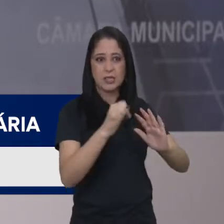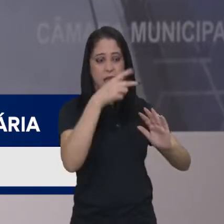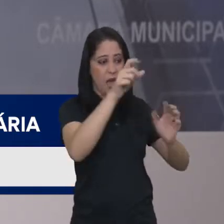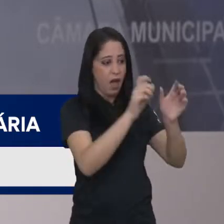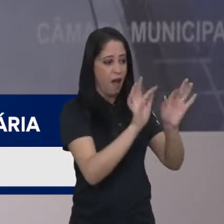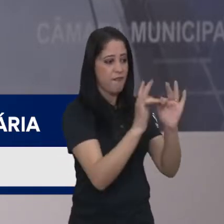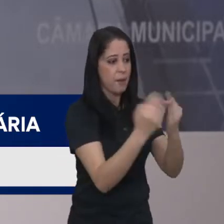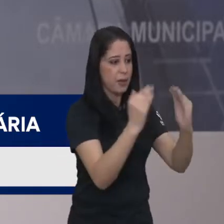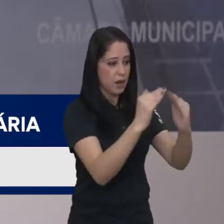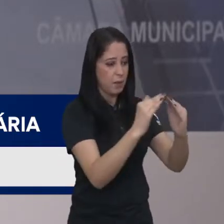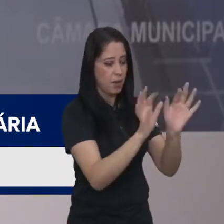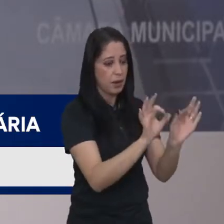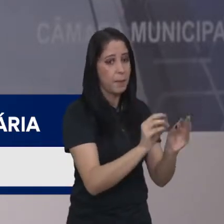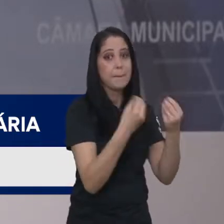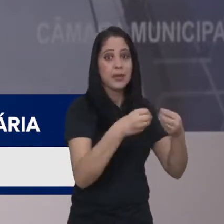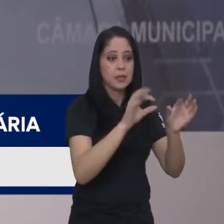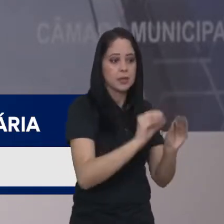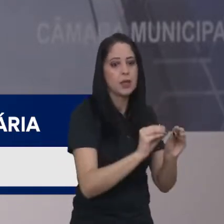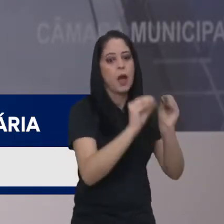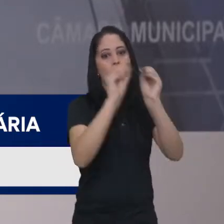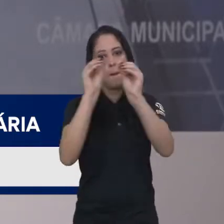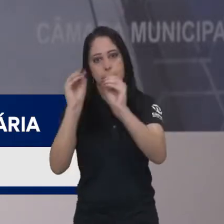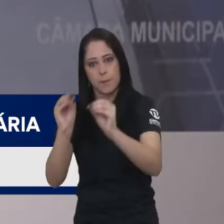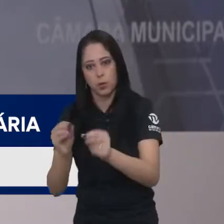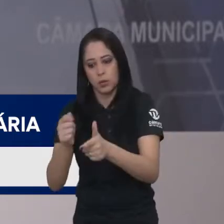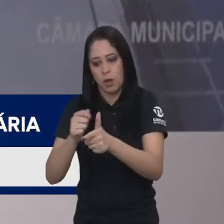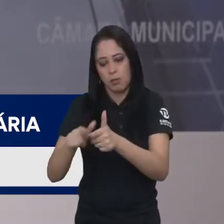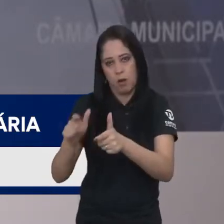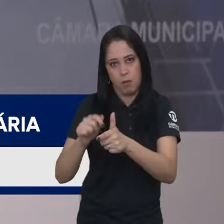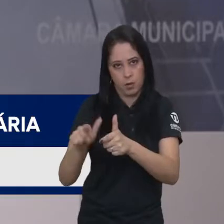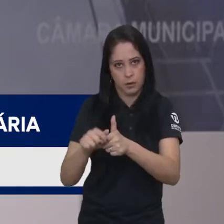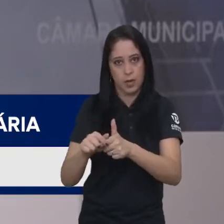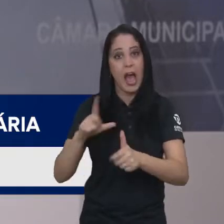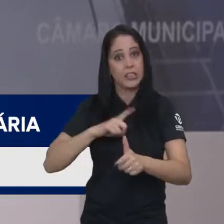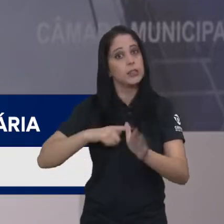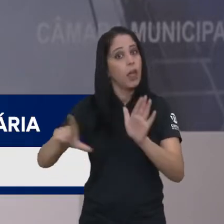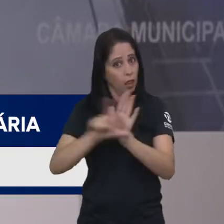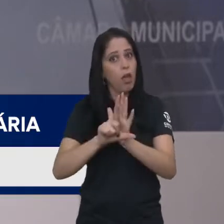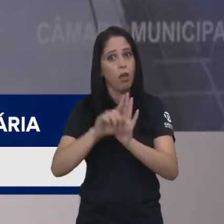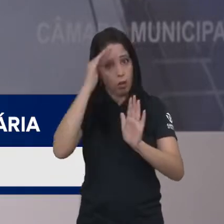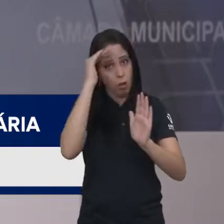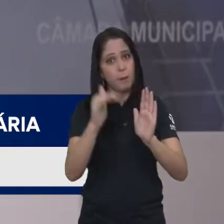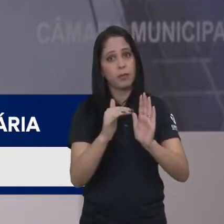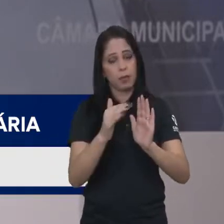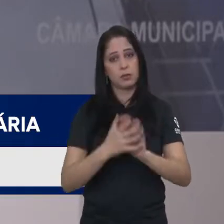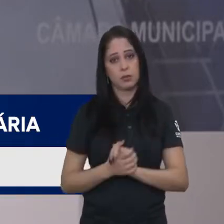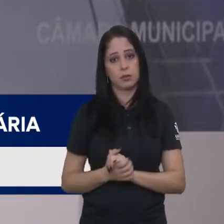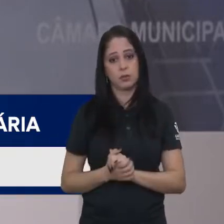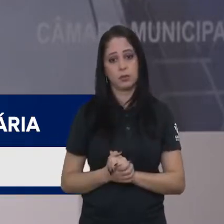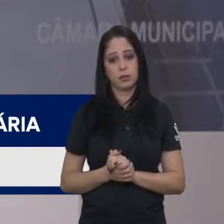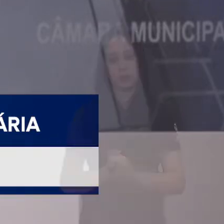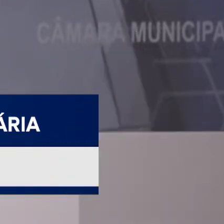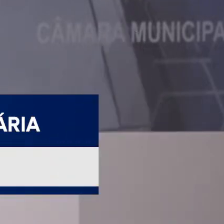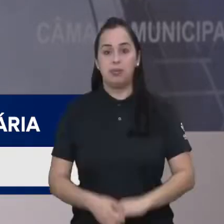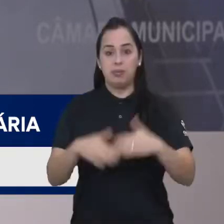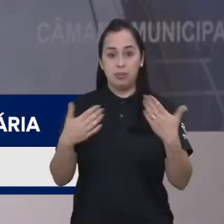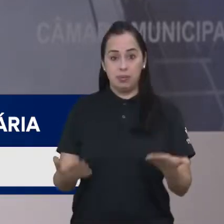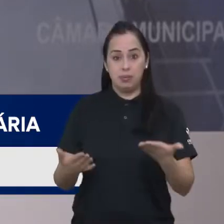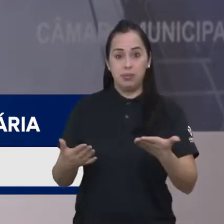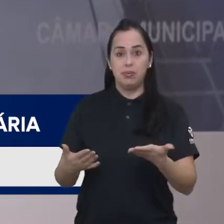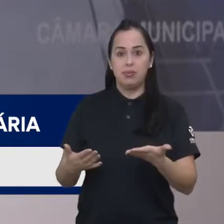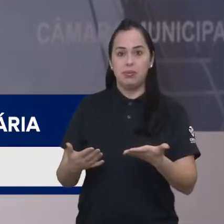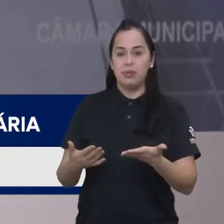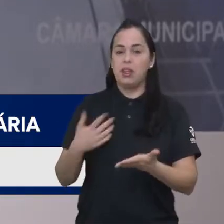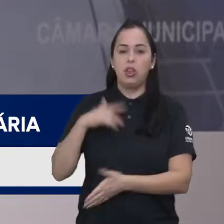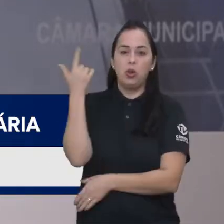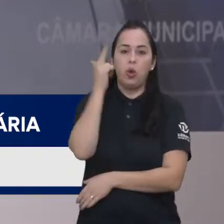pessoa é removida por estar em área de risco, ela tem que ter prioridade no atendimento do programa habitacional. A gente tem uma lei municipal que garante isso também. Só que